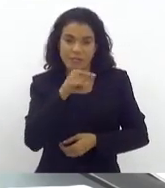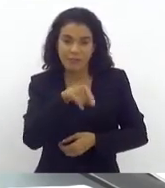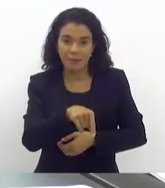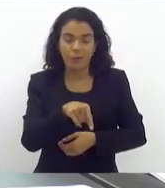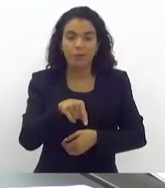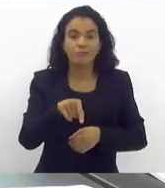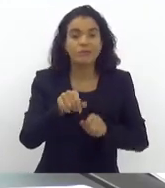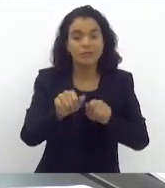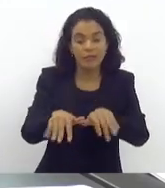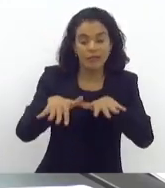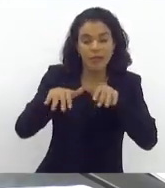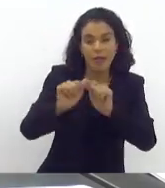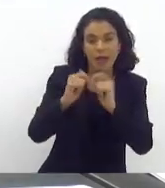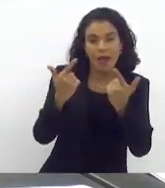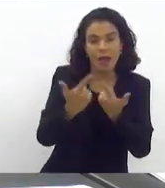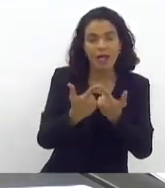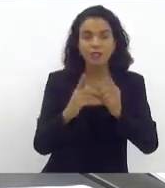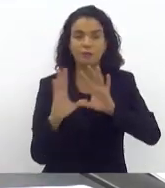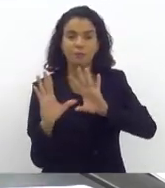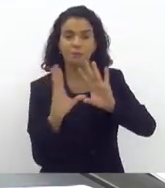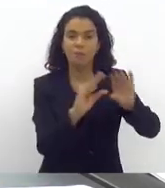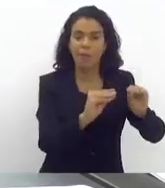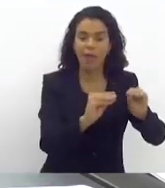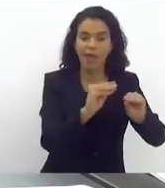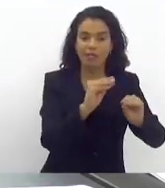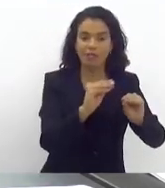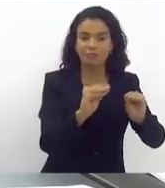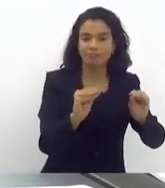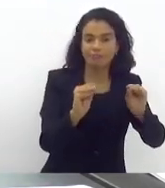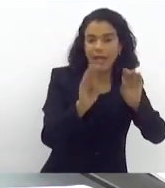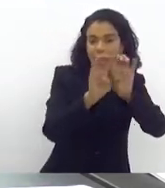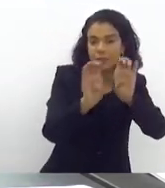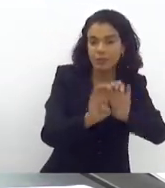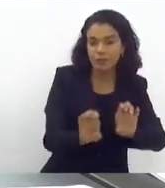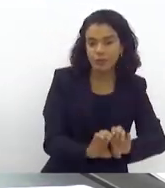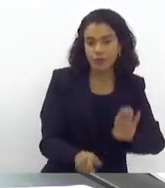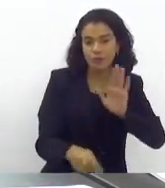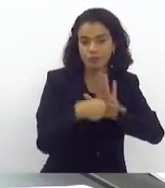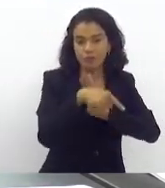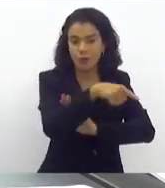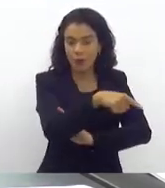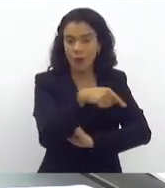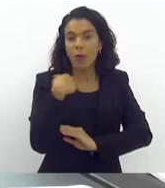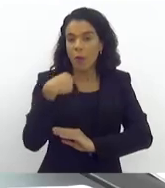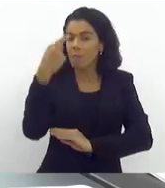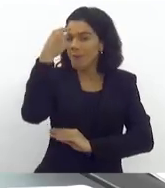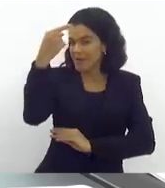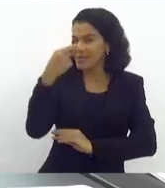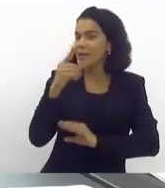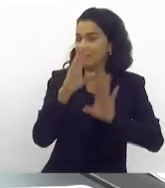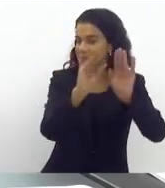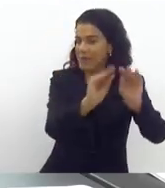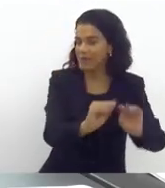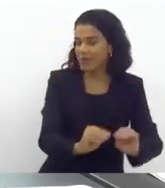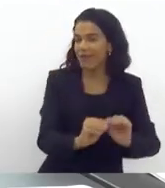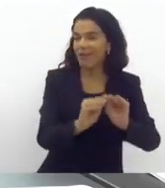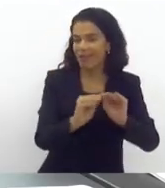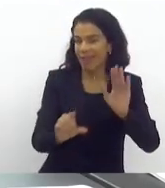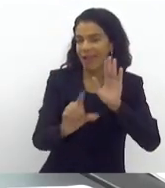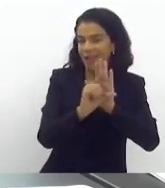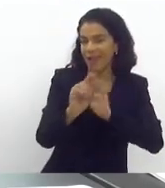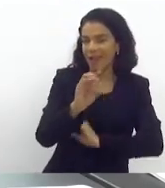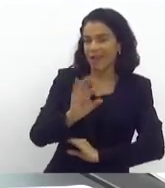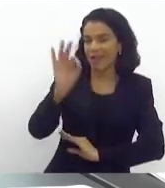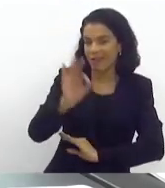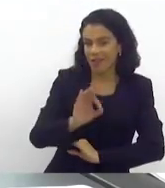natureza, se ele não fere a autonomia universitária. Eu mesmo já pensei algumas vezes em mexer nessa lei, na lei de cotas da UERJ, para tentar fazer algumas sugestões